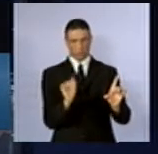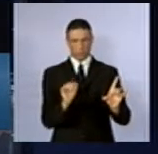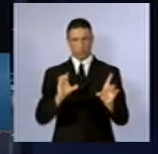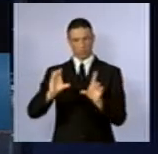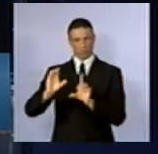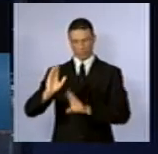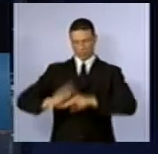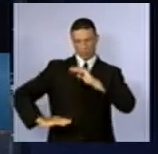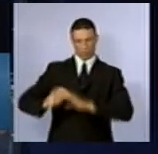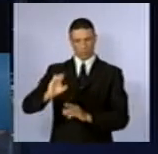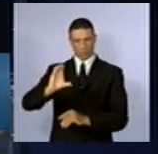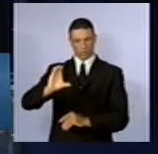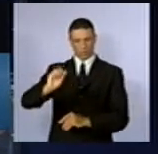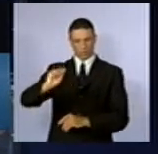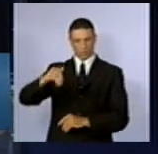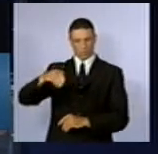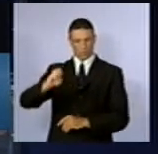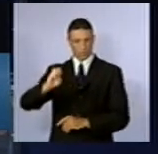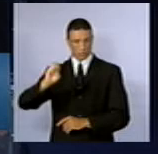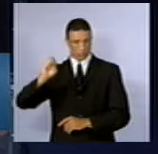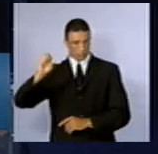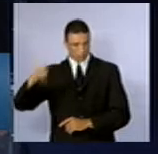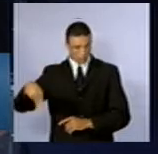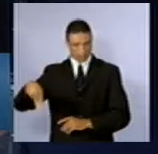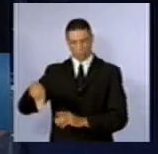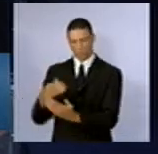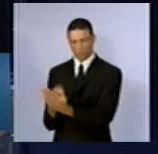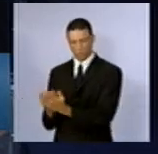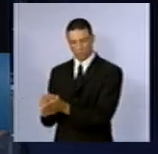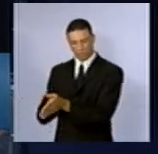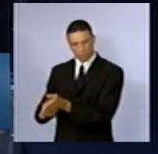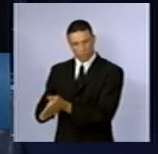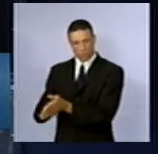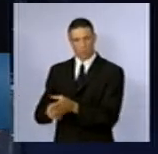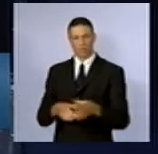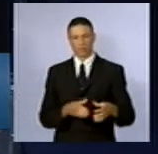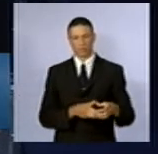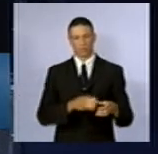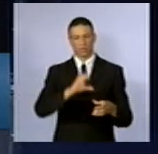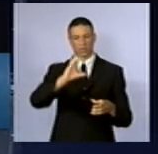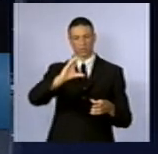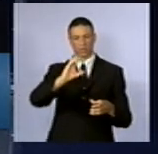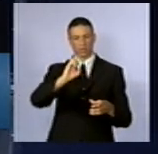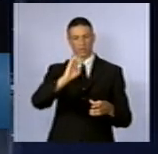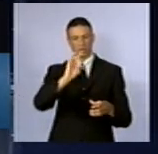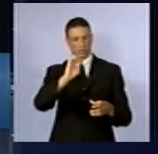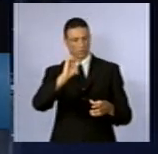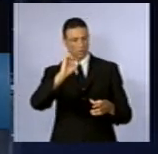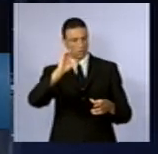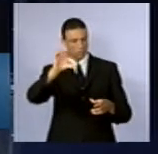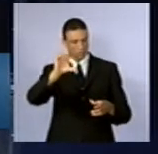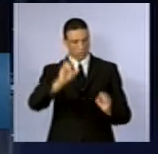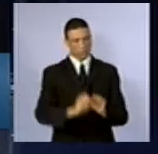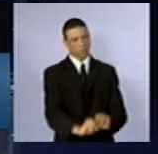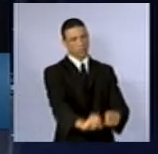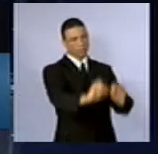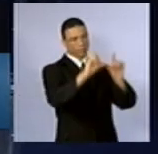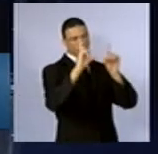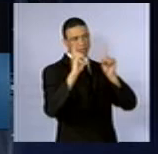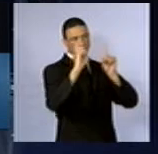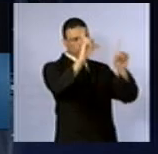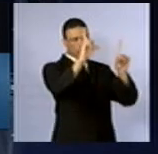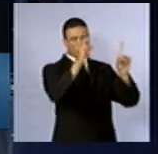uma ferramenta desenvolvida pelo Centro de Pesquisa, o CEPEL. Ali é possível ver algumas telas, né? A de cima